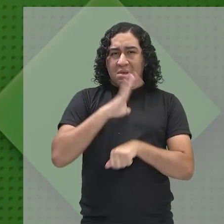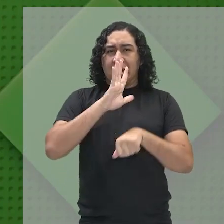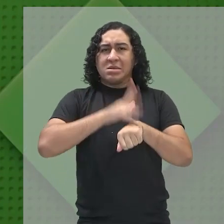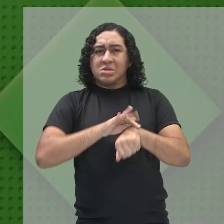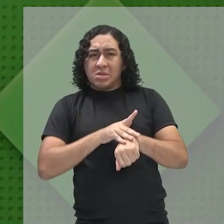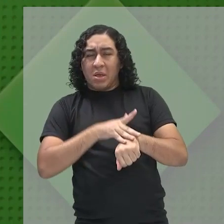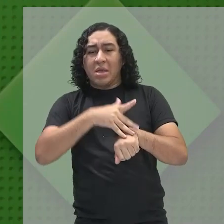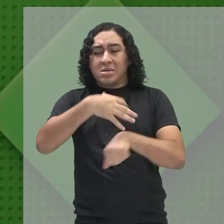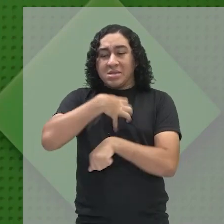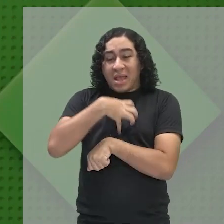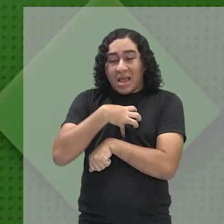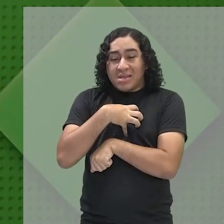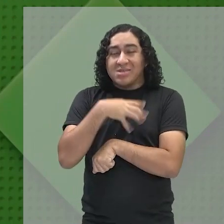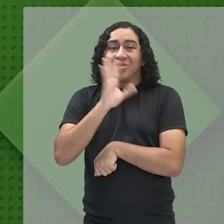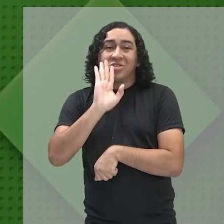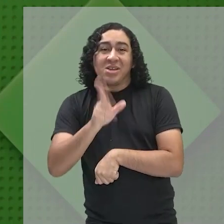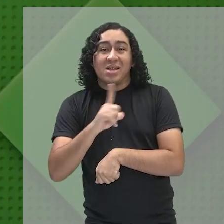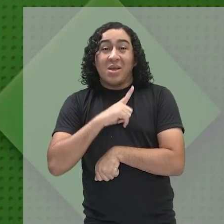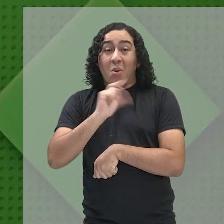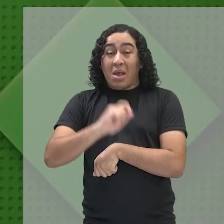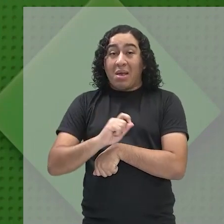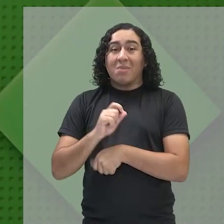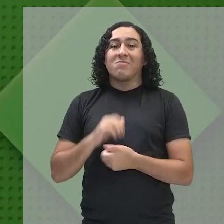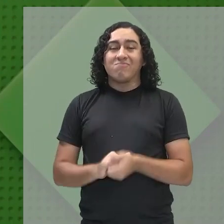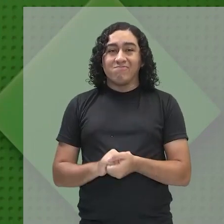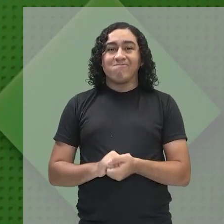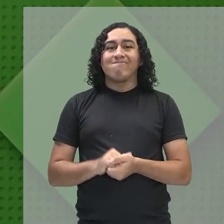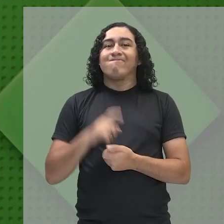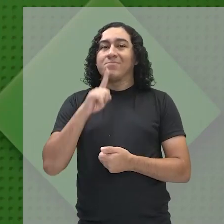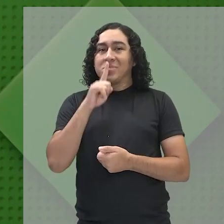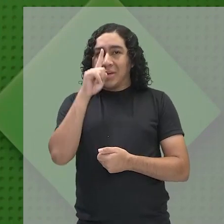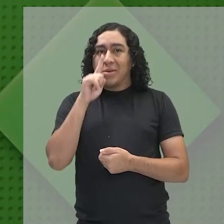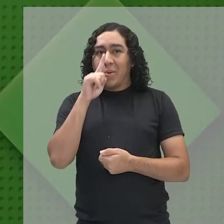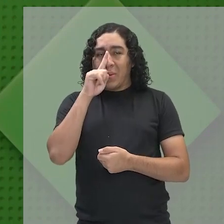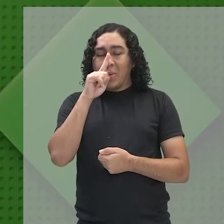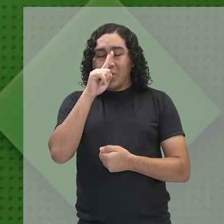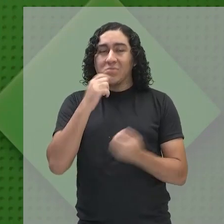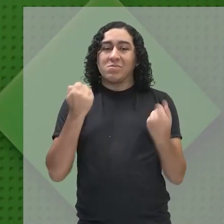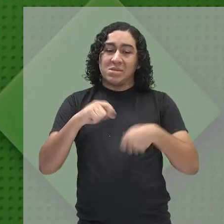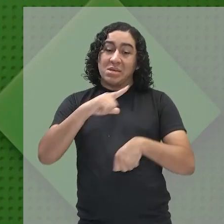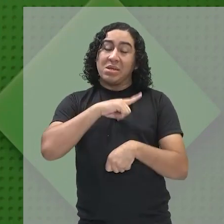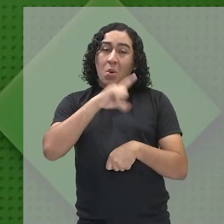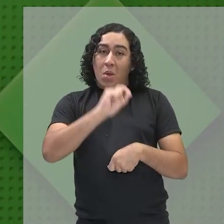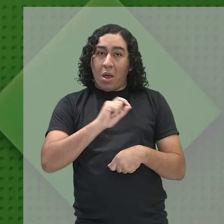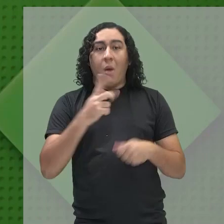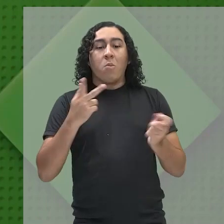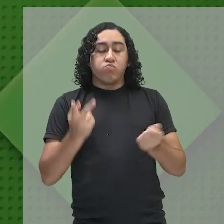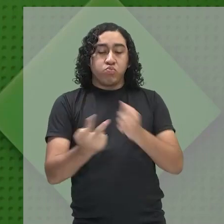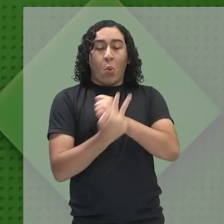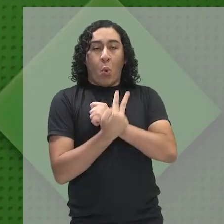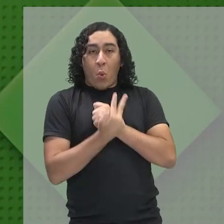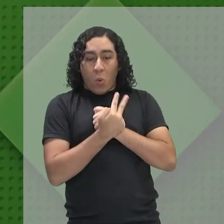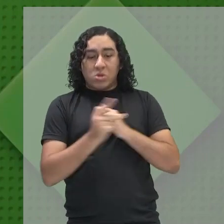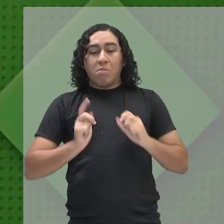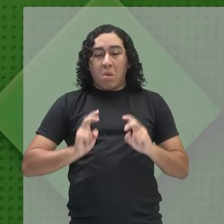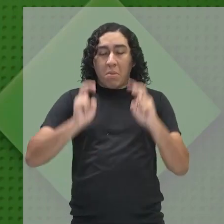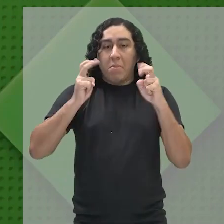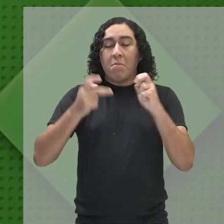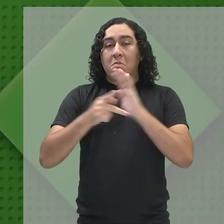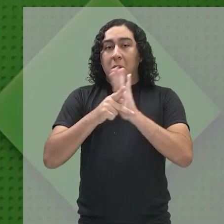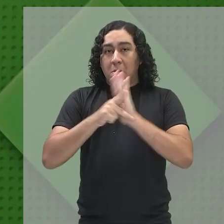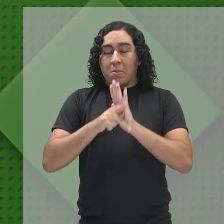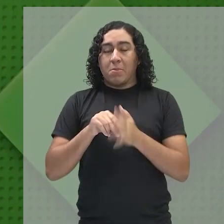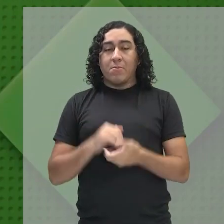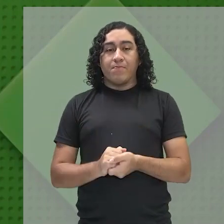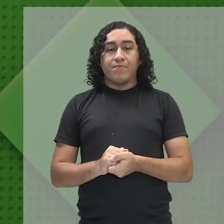aparecem, essa doença já está num estágio mais avançado. Então, é importante fazer os testes para fazer o tratamento adequado. Nem